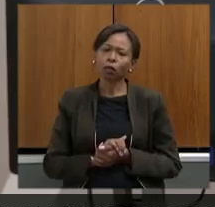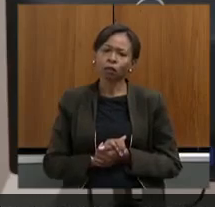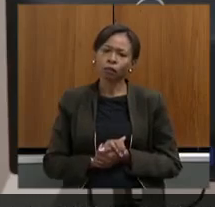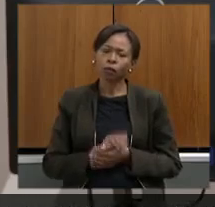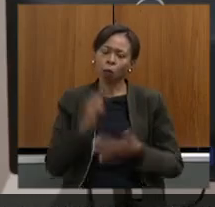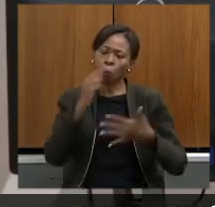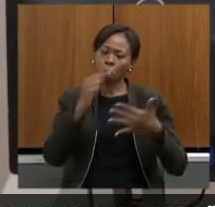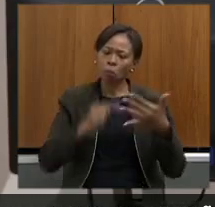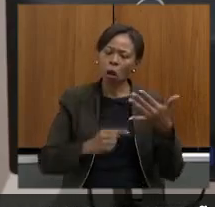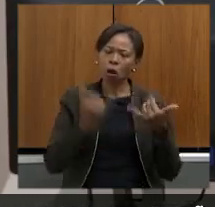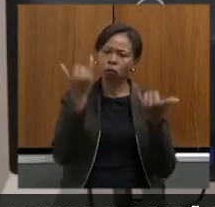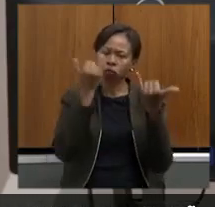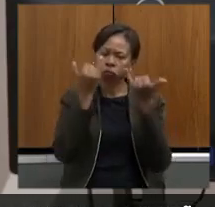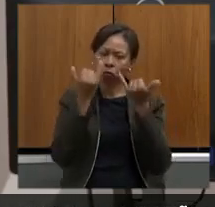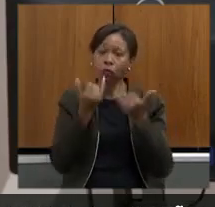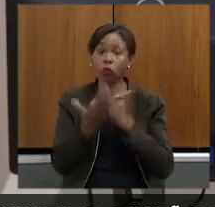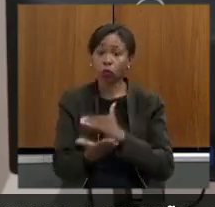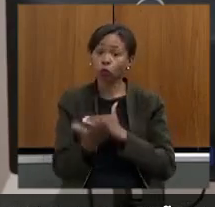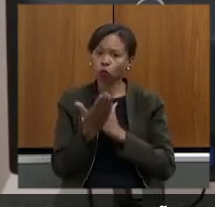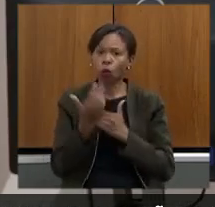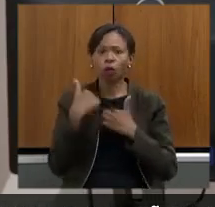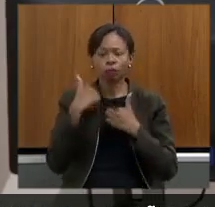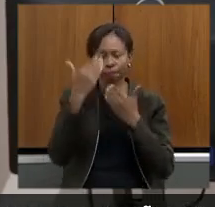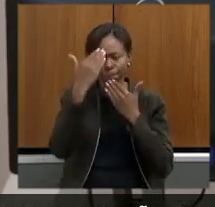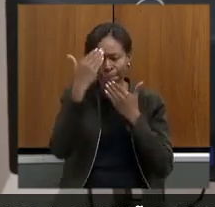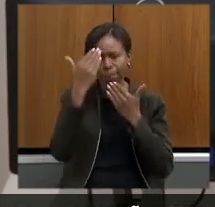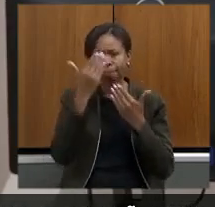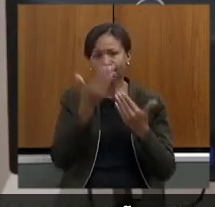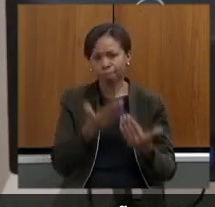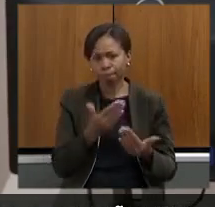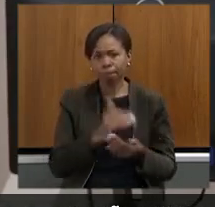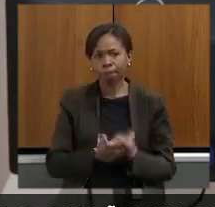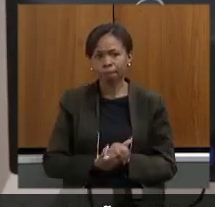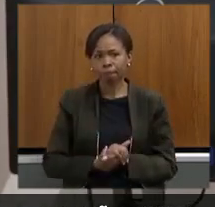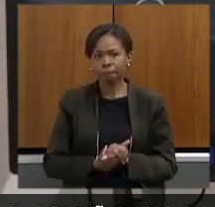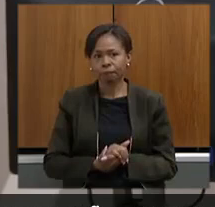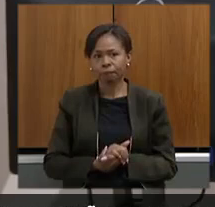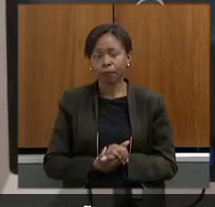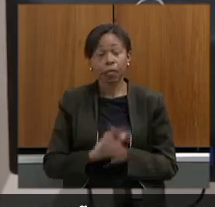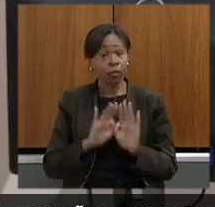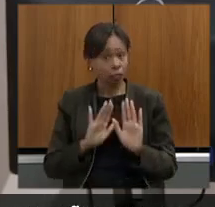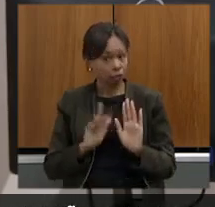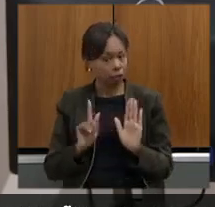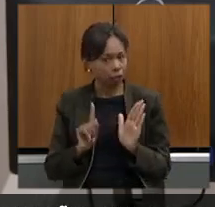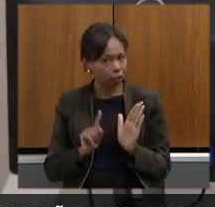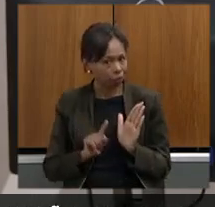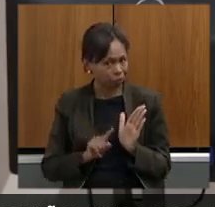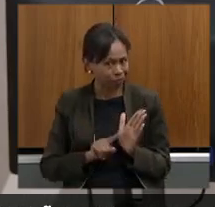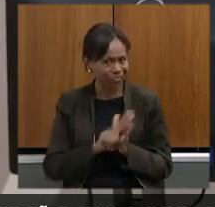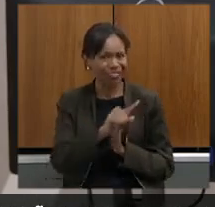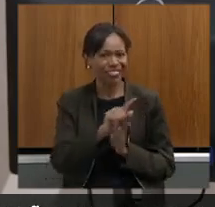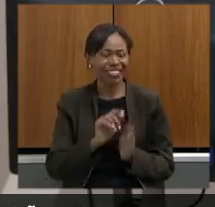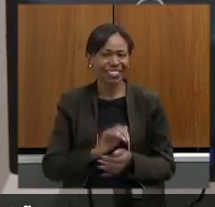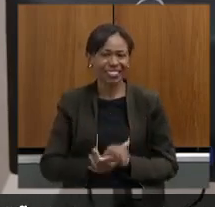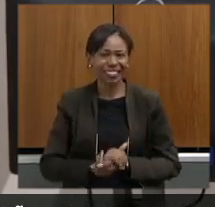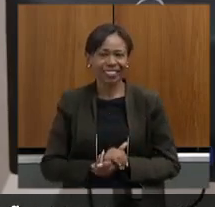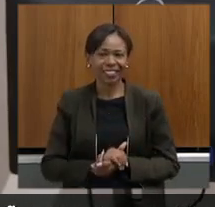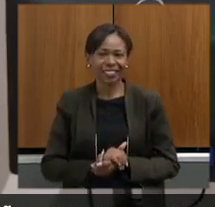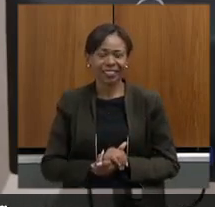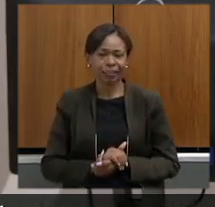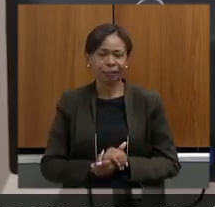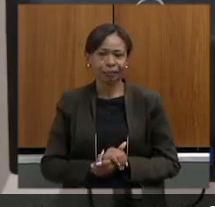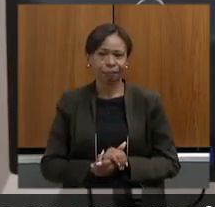nos ajudou demais eu sou muito grato a ela e quero de cara já deixou uma pergunta né eu sei que ela